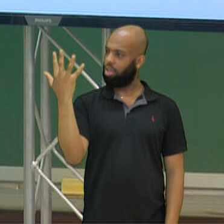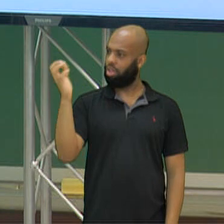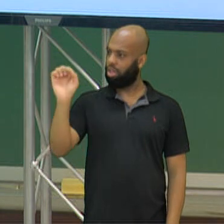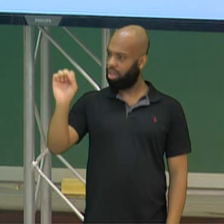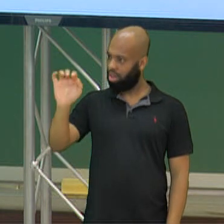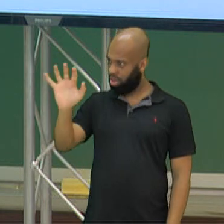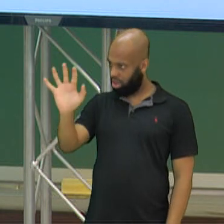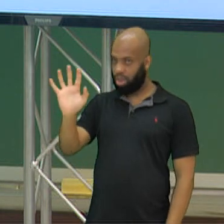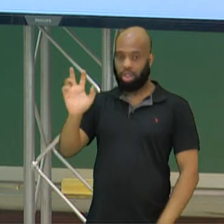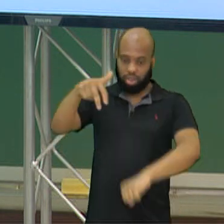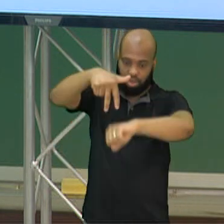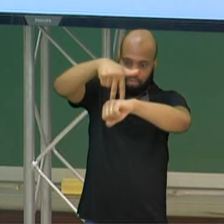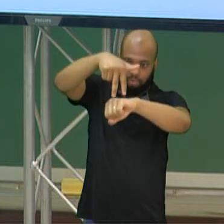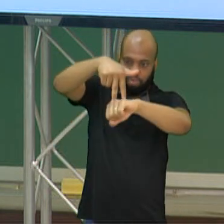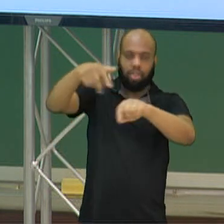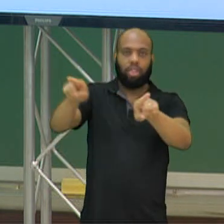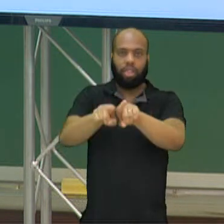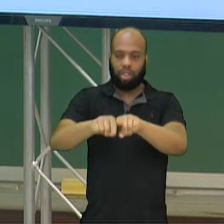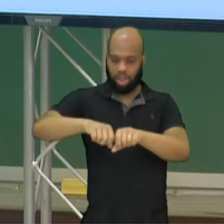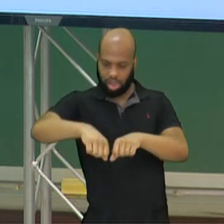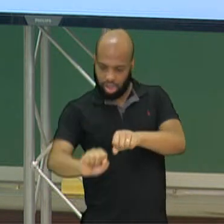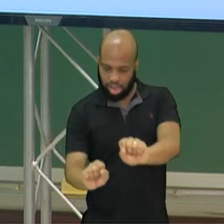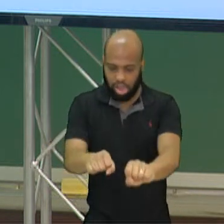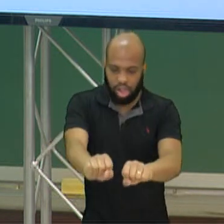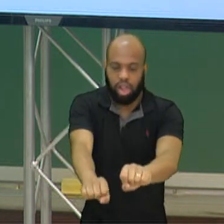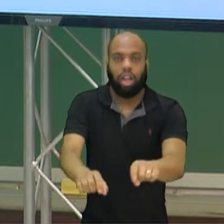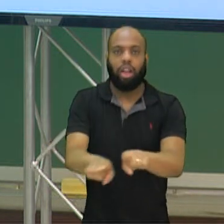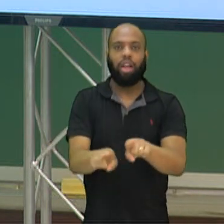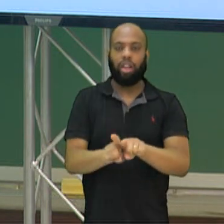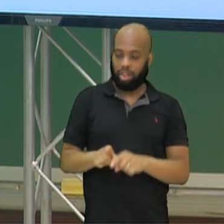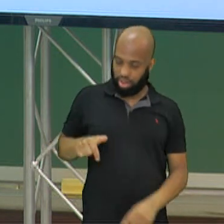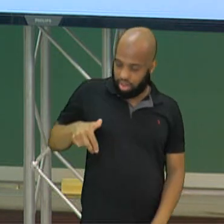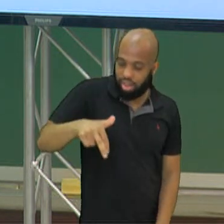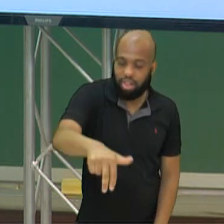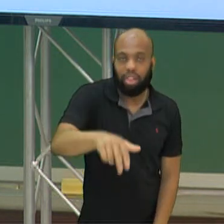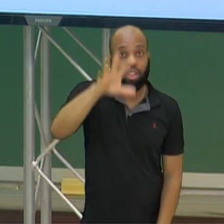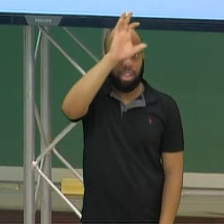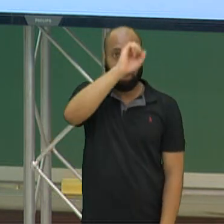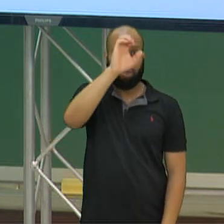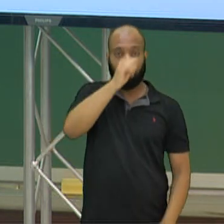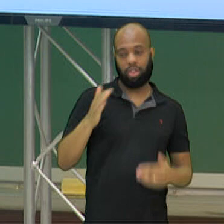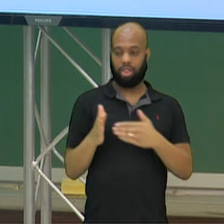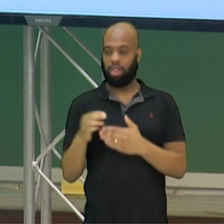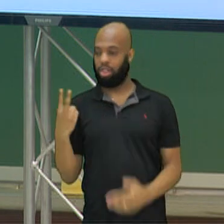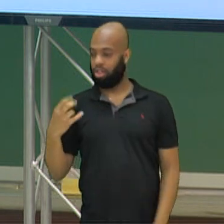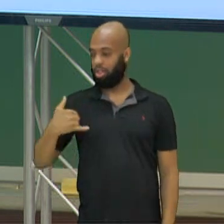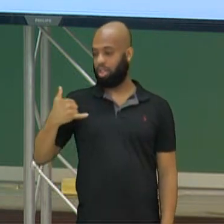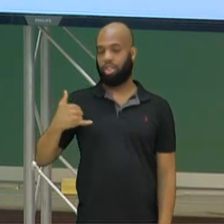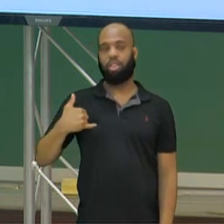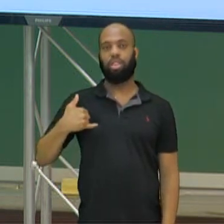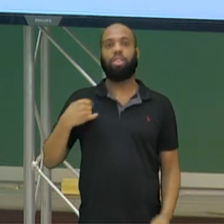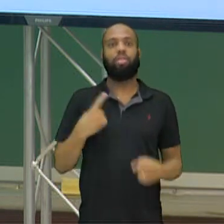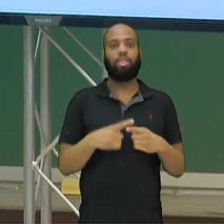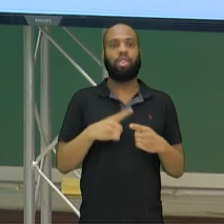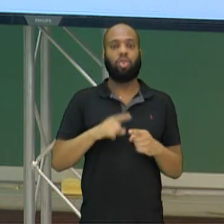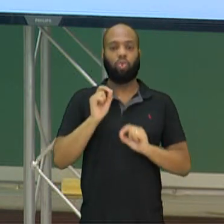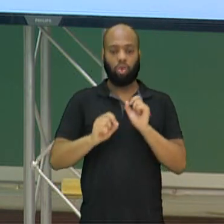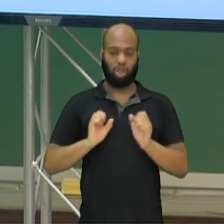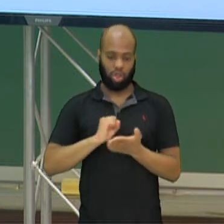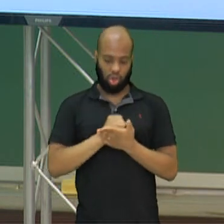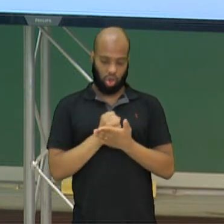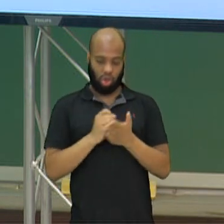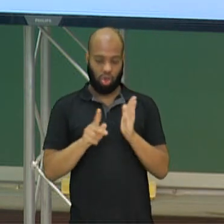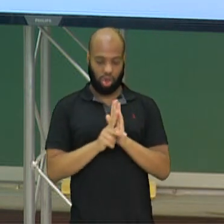aprender a ficar em pé, engatinhar, depois ficar em pé, andar, enfim, o domínio do